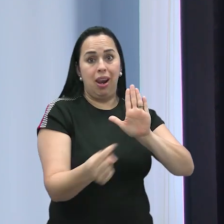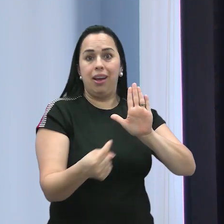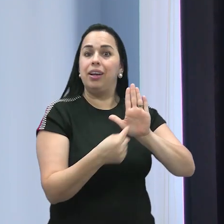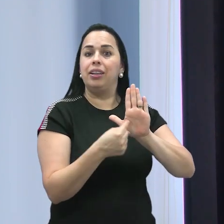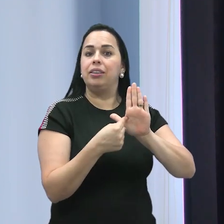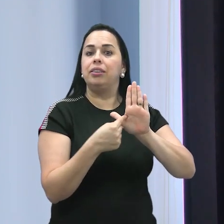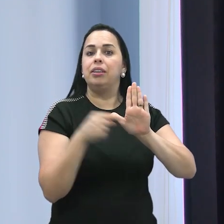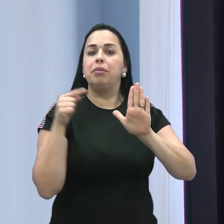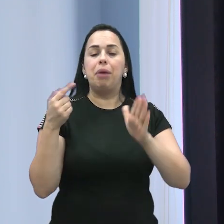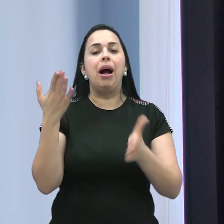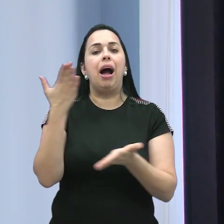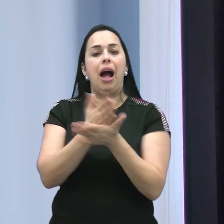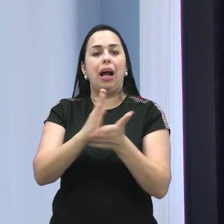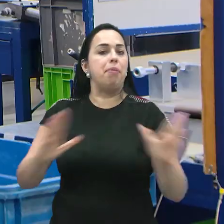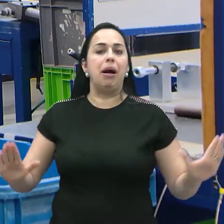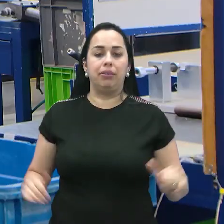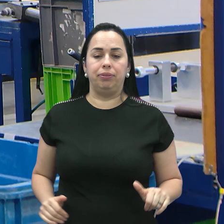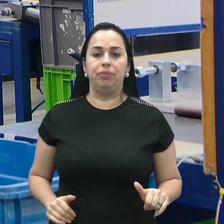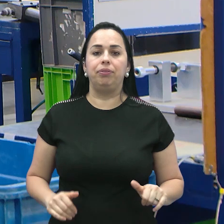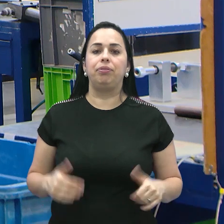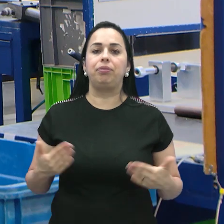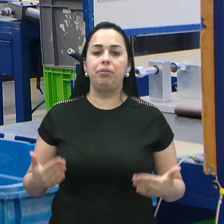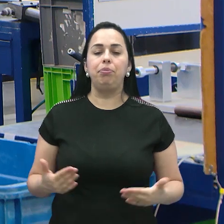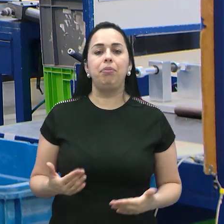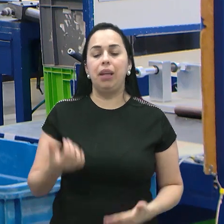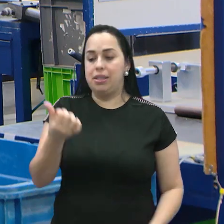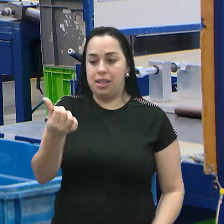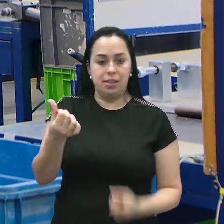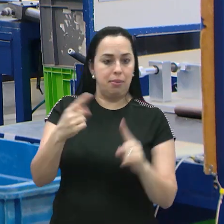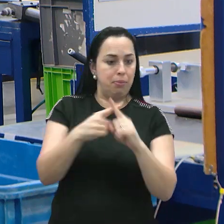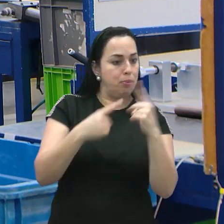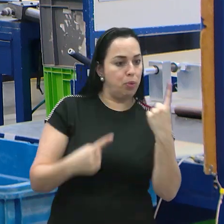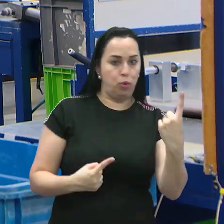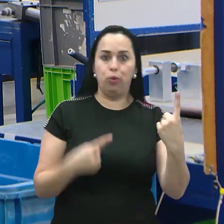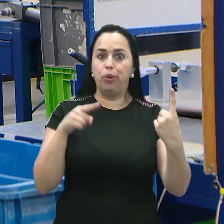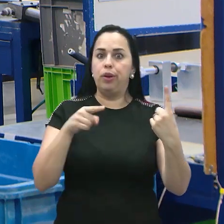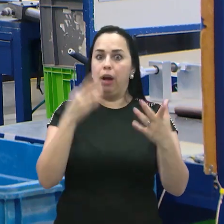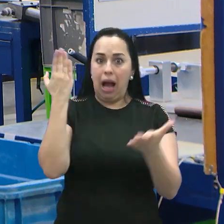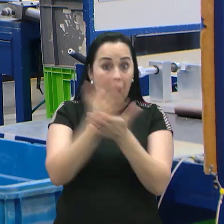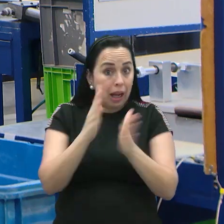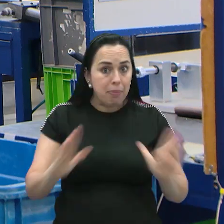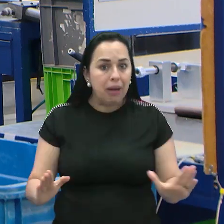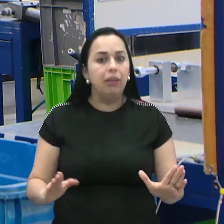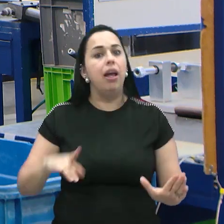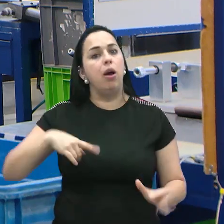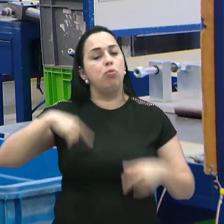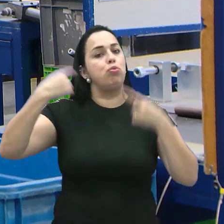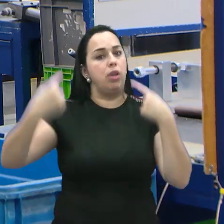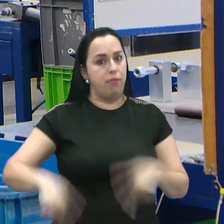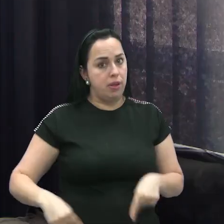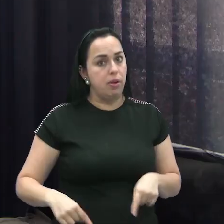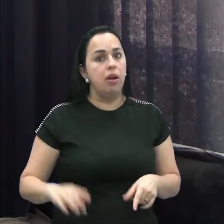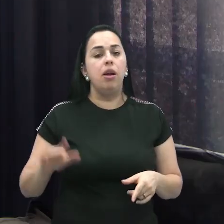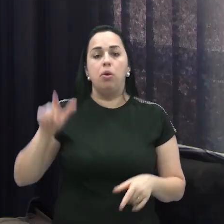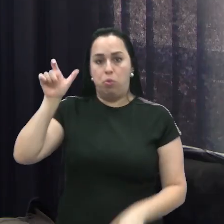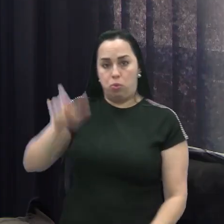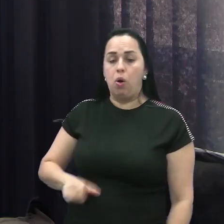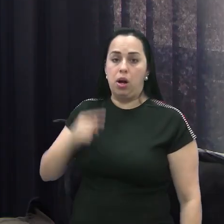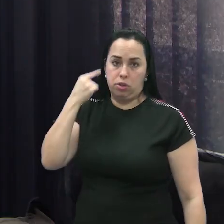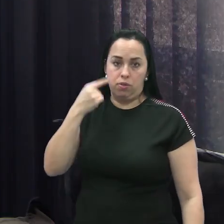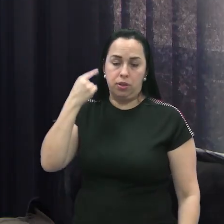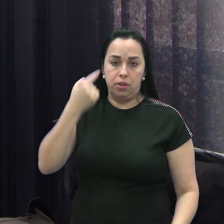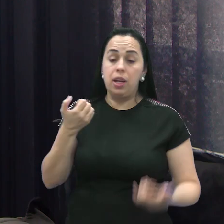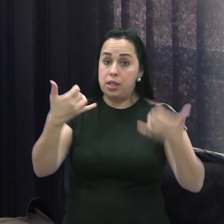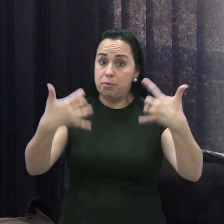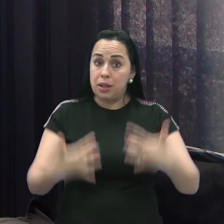projeto para extinguir essa escala. Mas o fim da escala 6x1 se mostra um desafio para algumas empresas. Segundo o